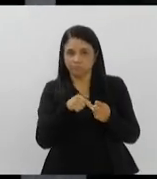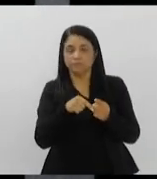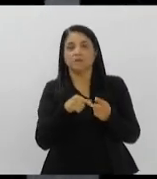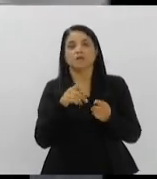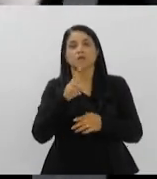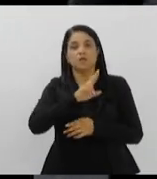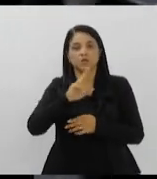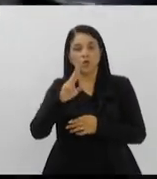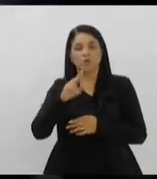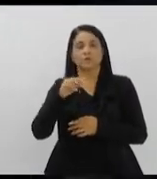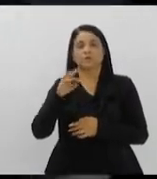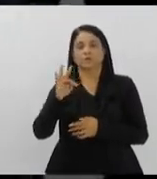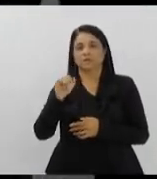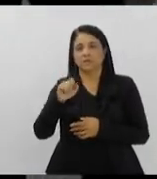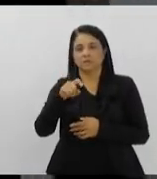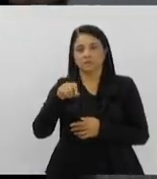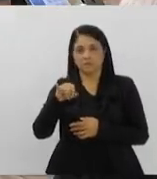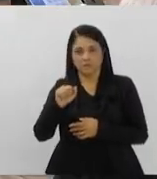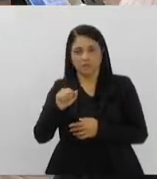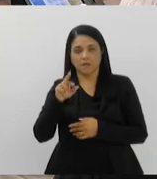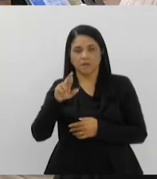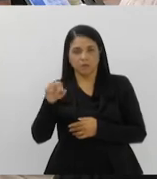Rio, agradeço a Vossa Excelência.